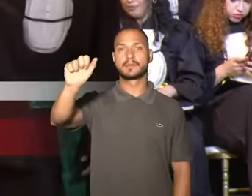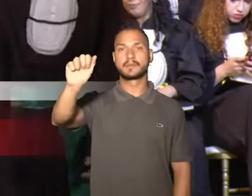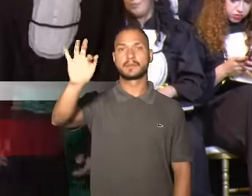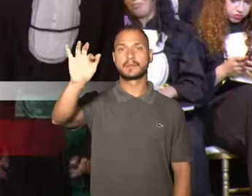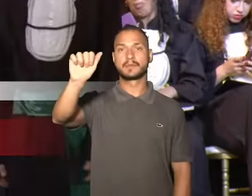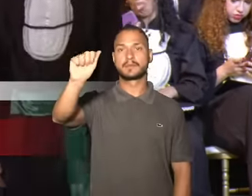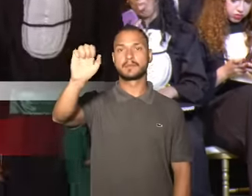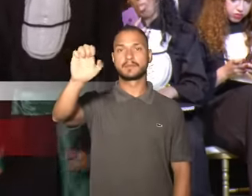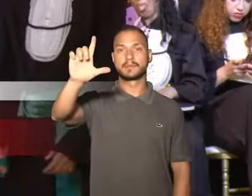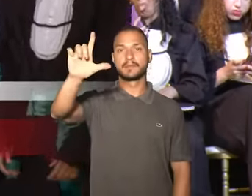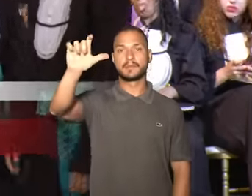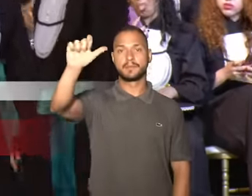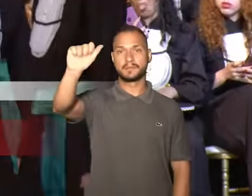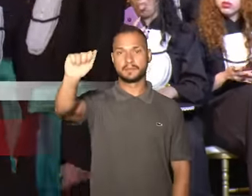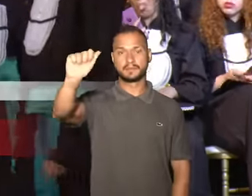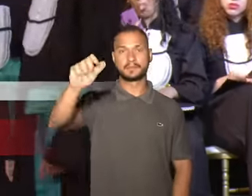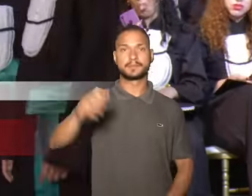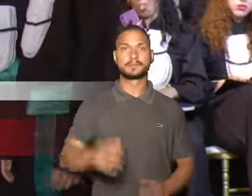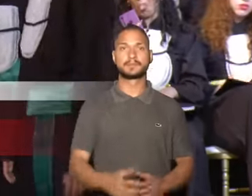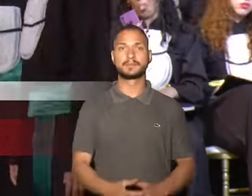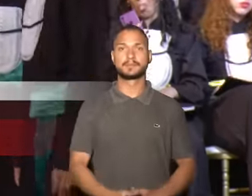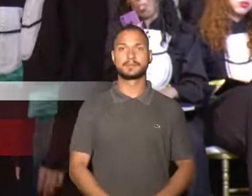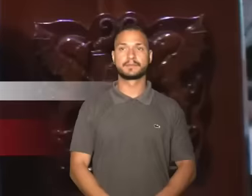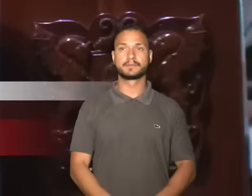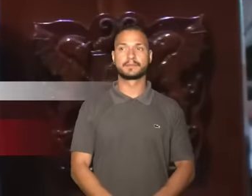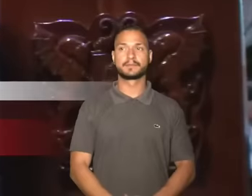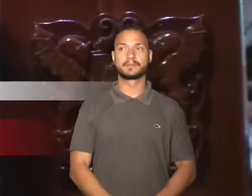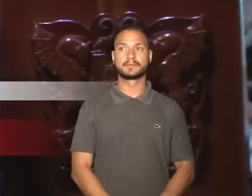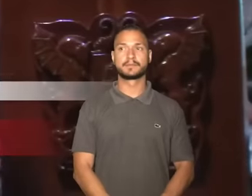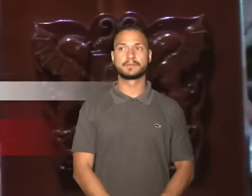Rafaela Pereira Rocha.